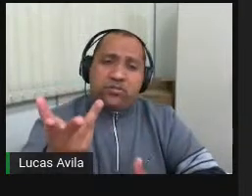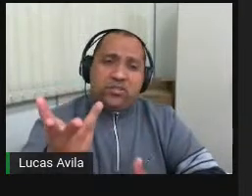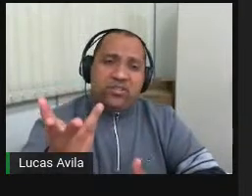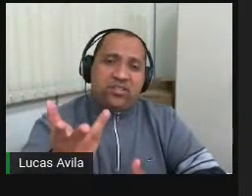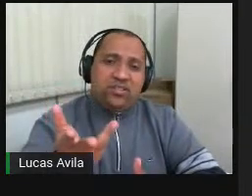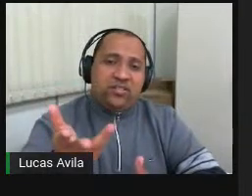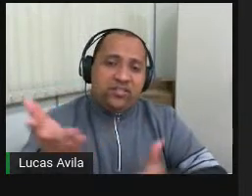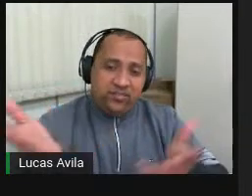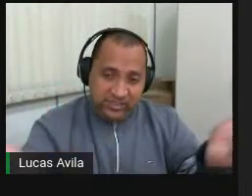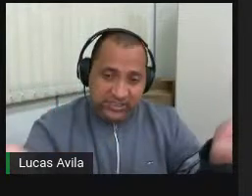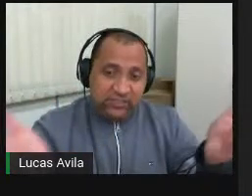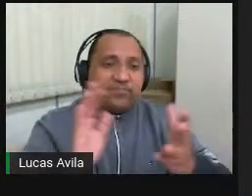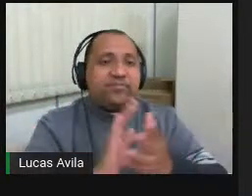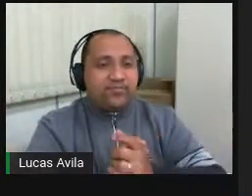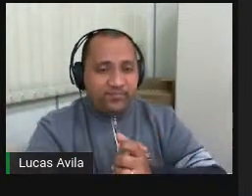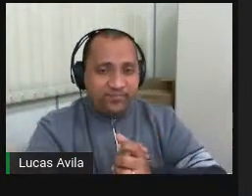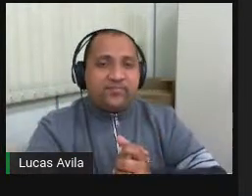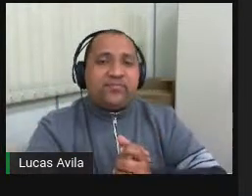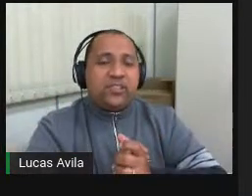enfim. Tá?